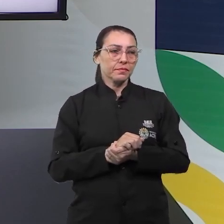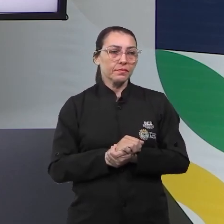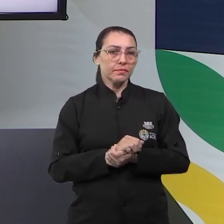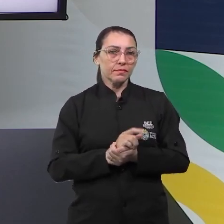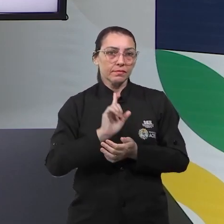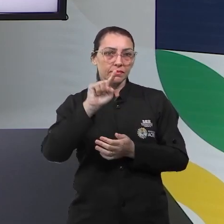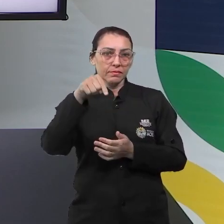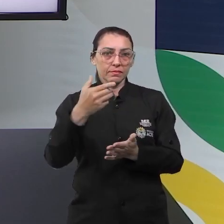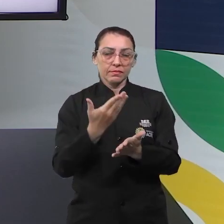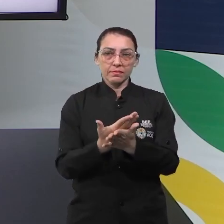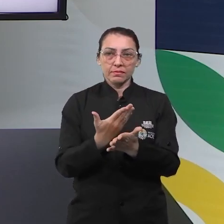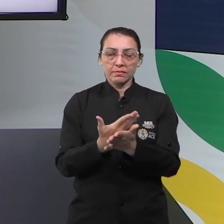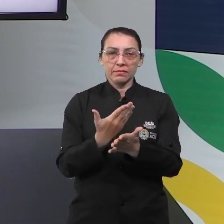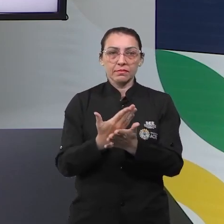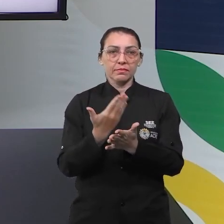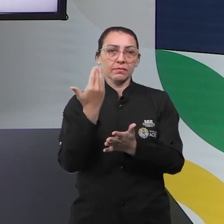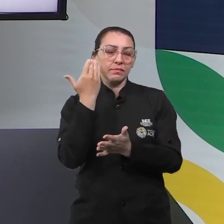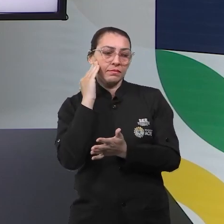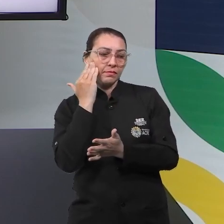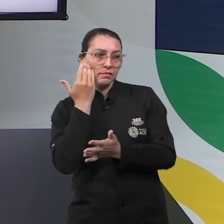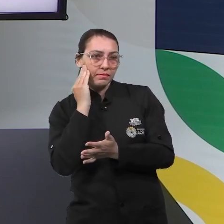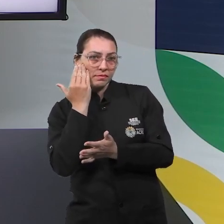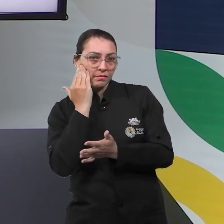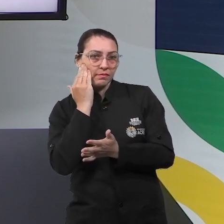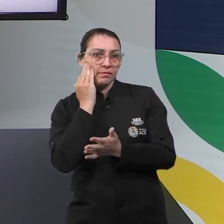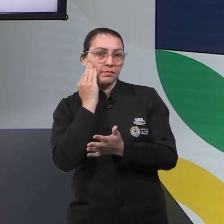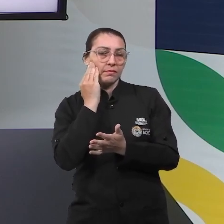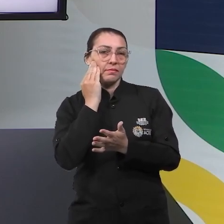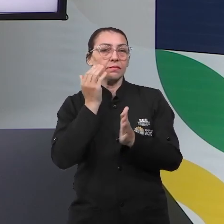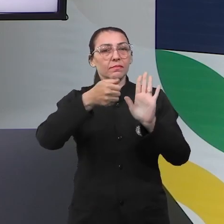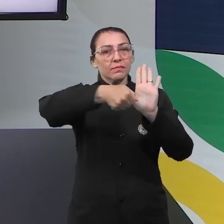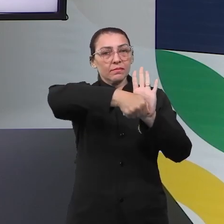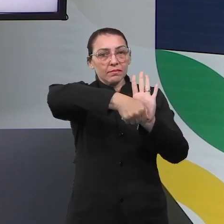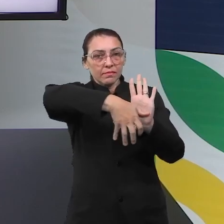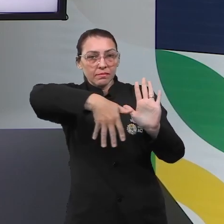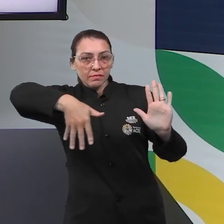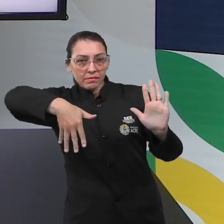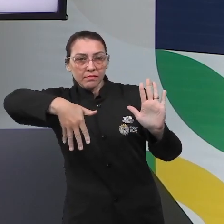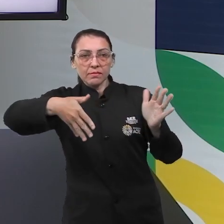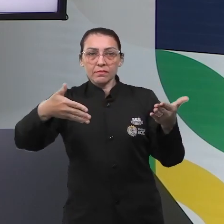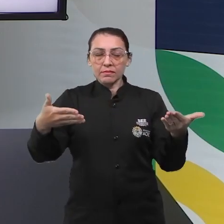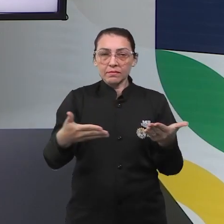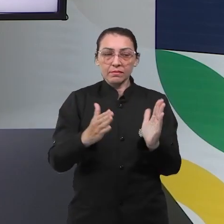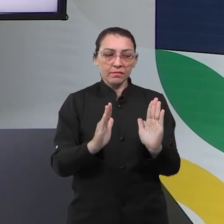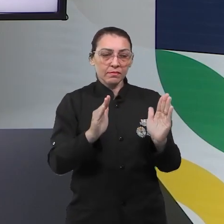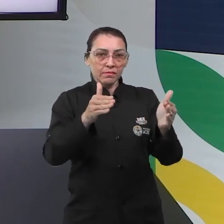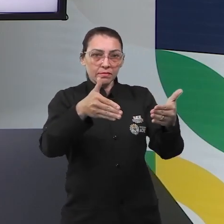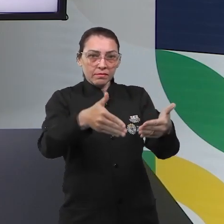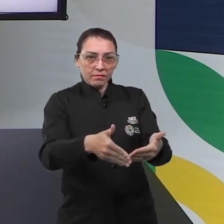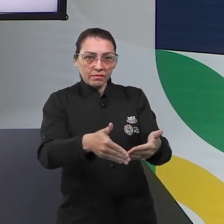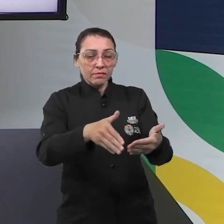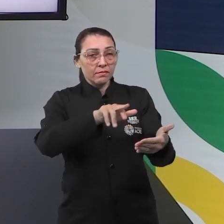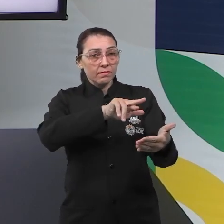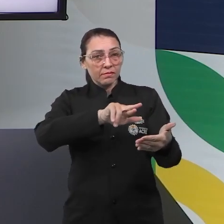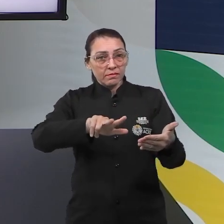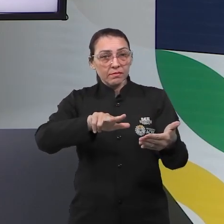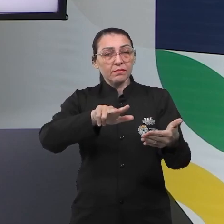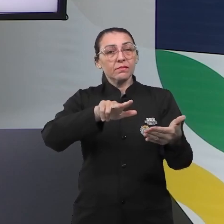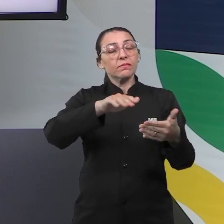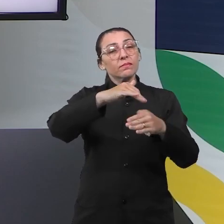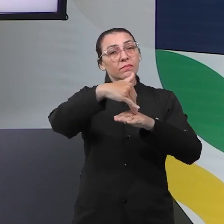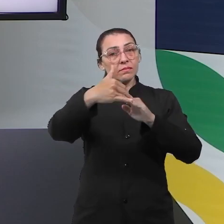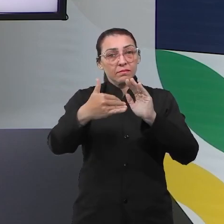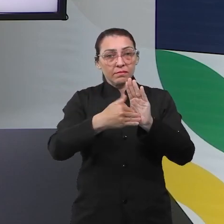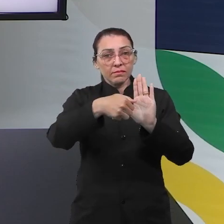na próxima aula vocês vão compreender as figuras de linguagem. Hoje o nosso foco aqui não vai ser falar